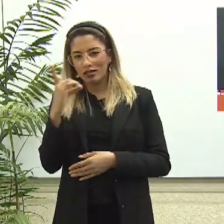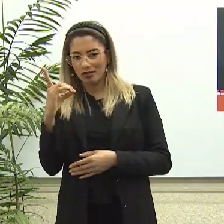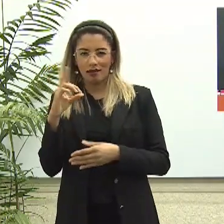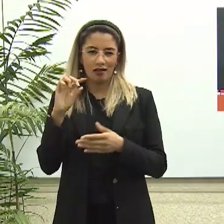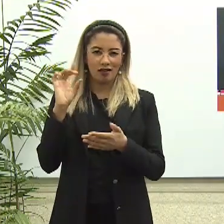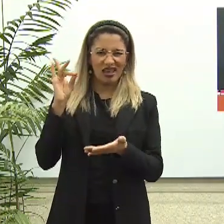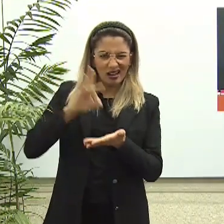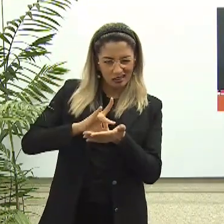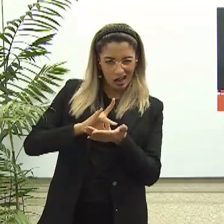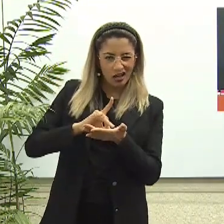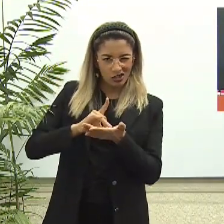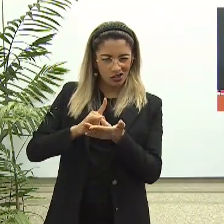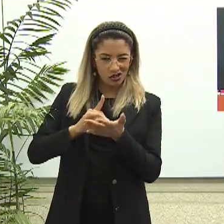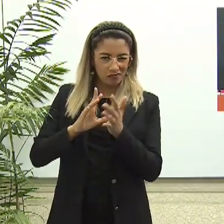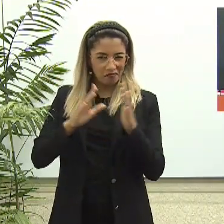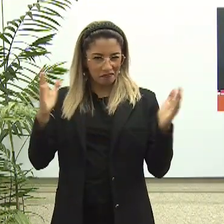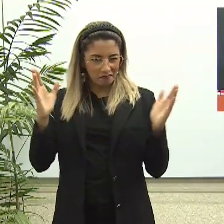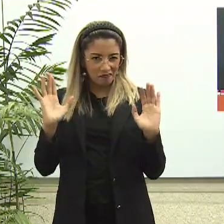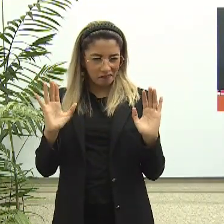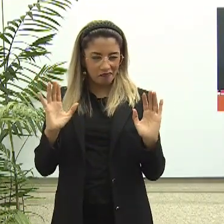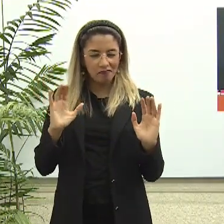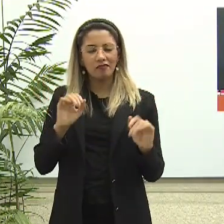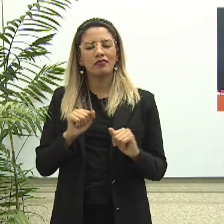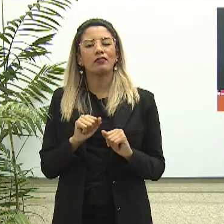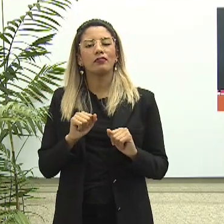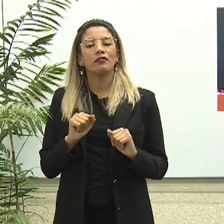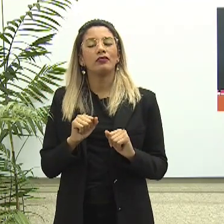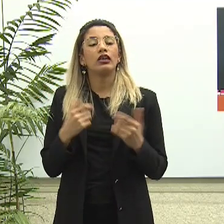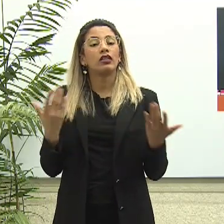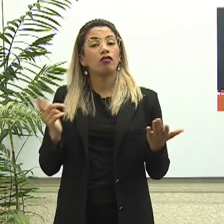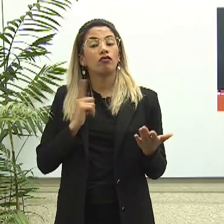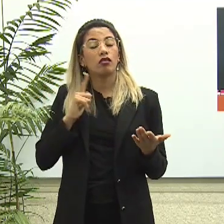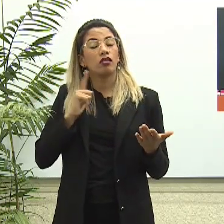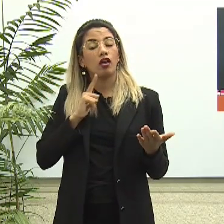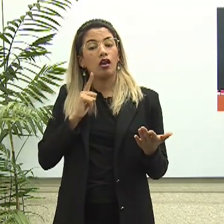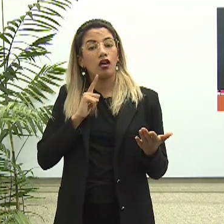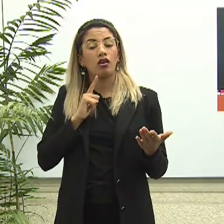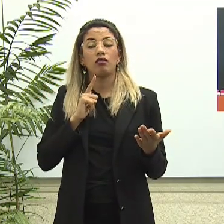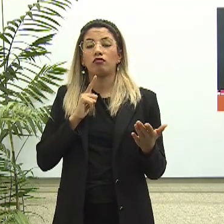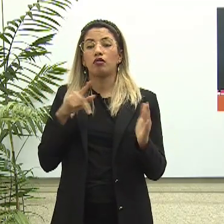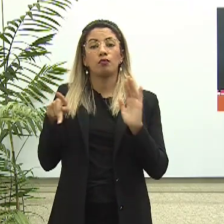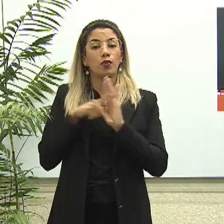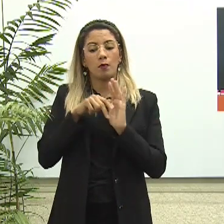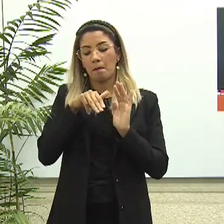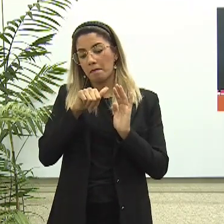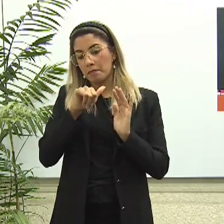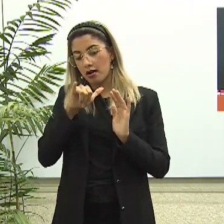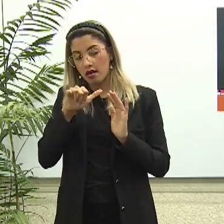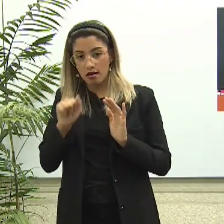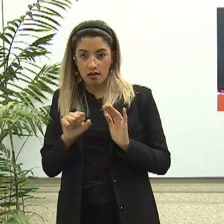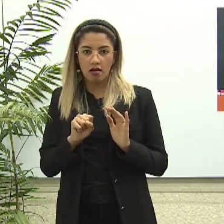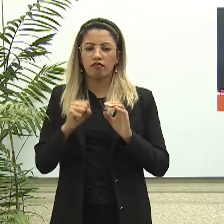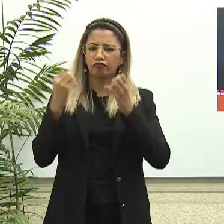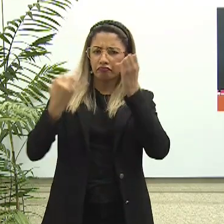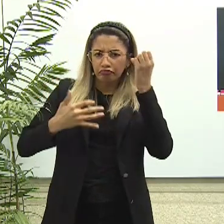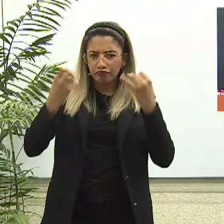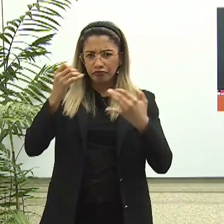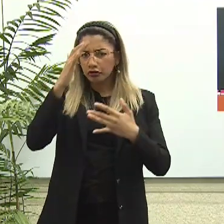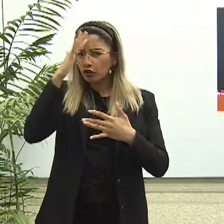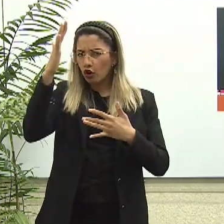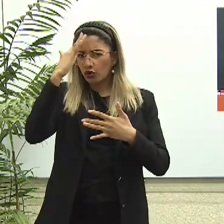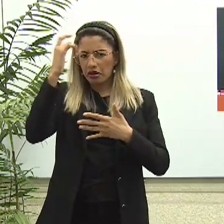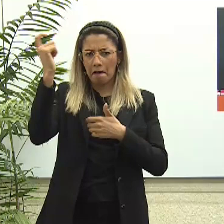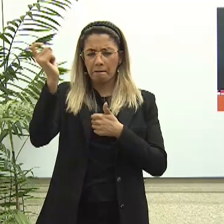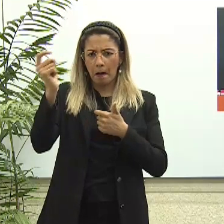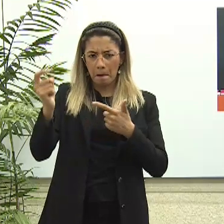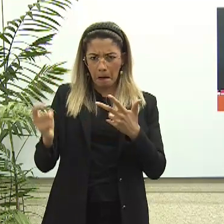de história entrava dentro da pirâmide do quetou qule entrava dentro das pirâmides Maias pirâmide cucul os